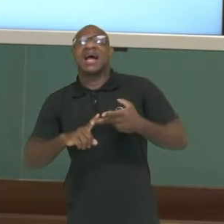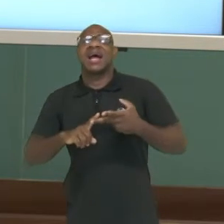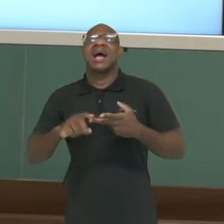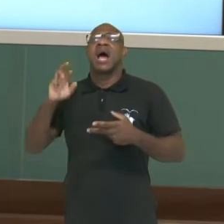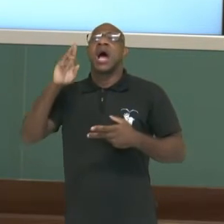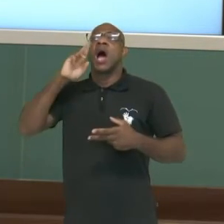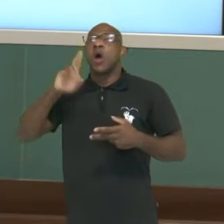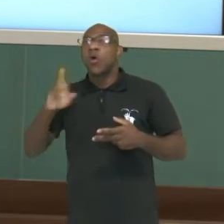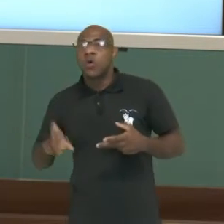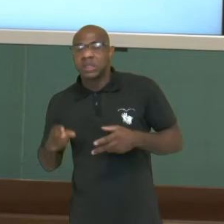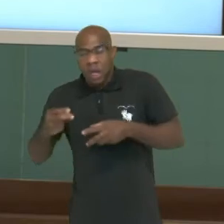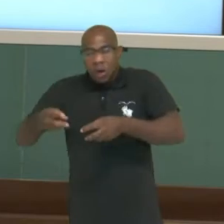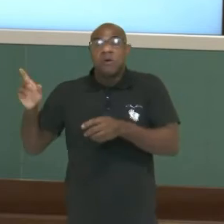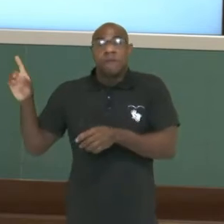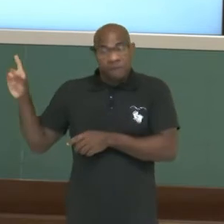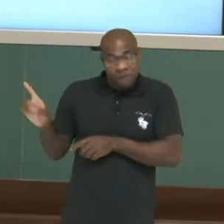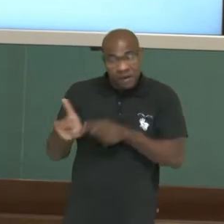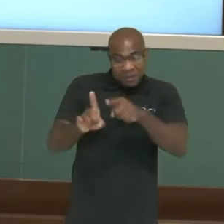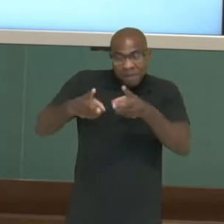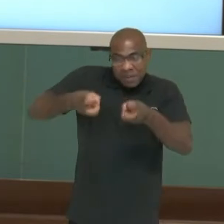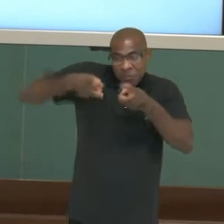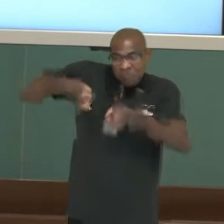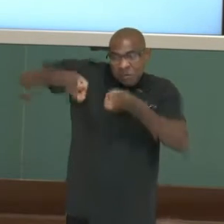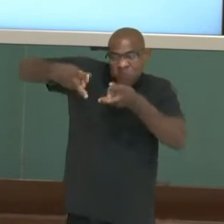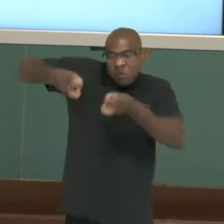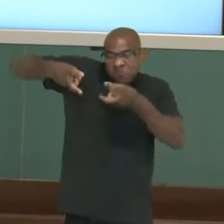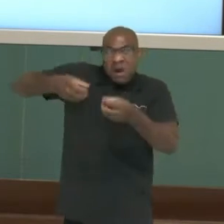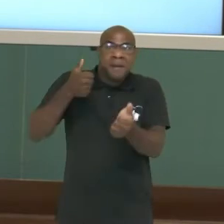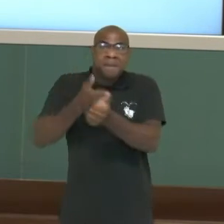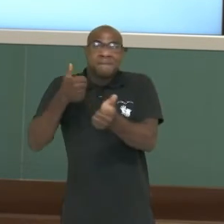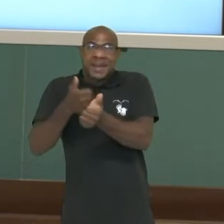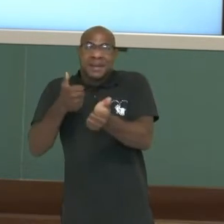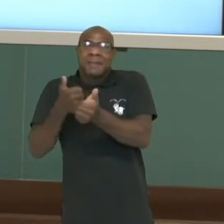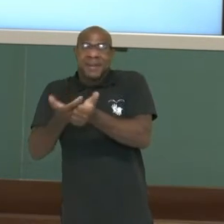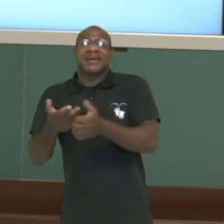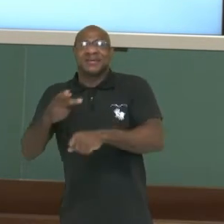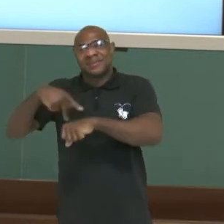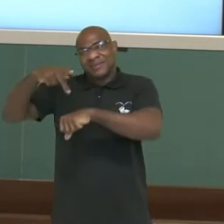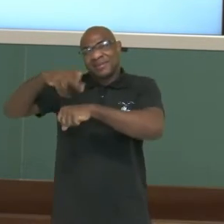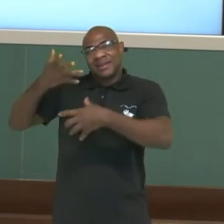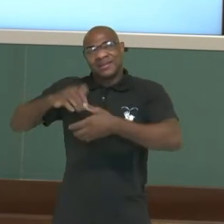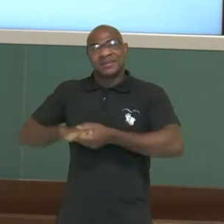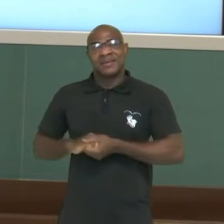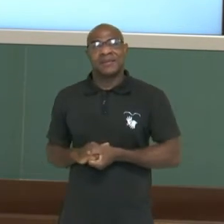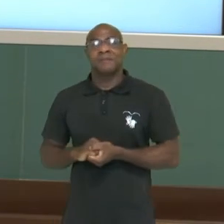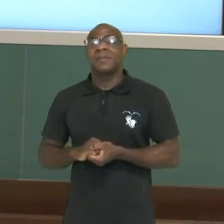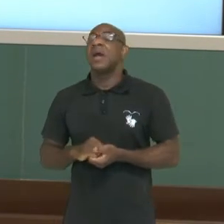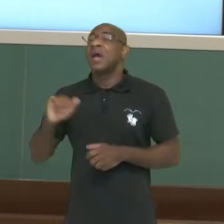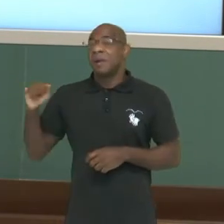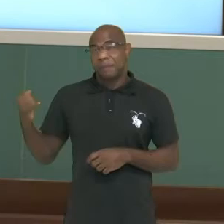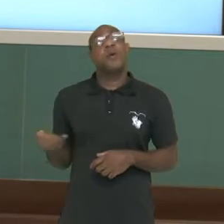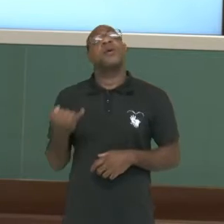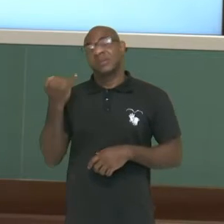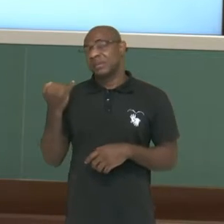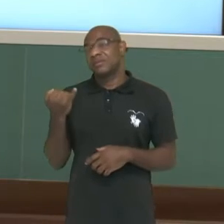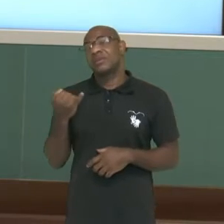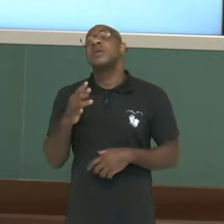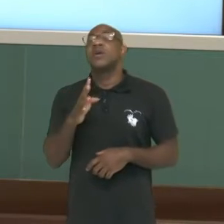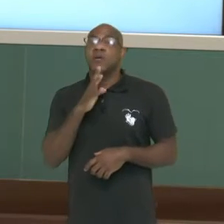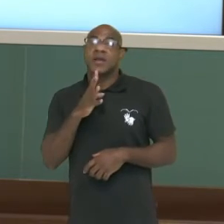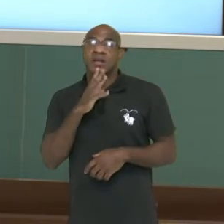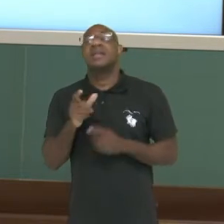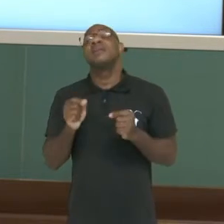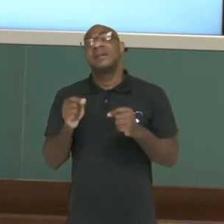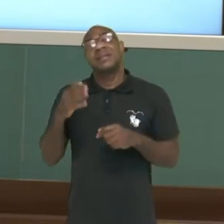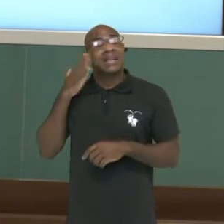próximo ao território deles, ok? Então, repare aí, ó, é importante então saber sobre essas novas áreas de